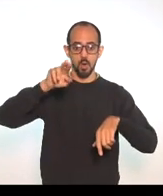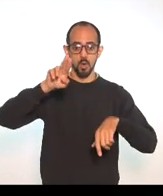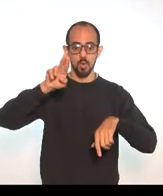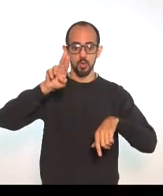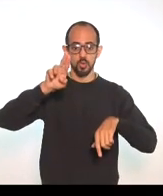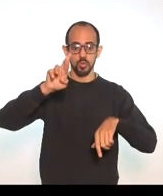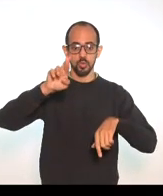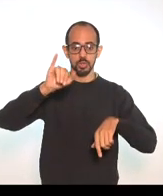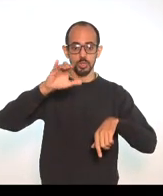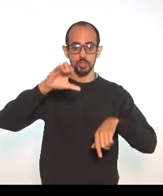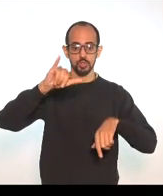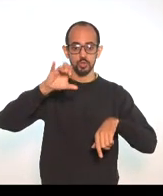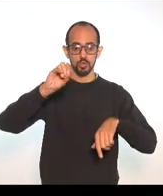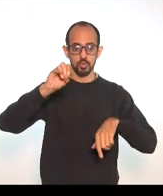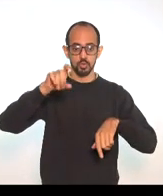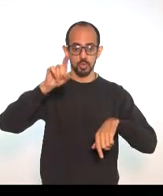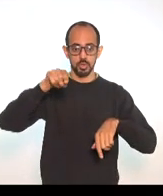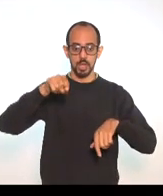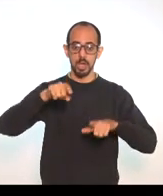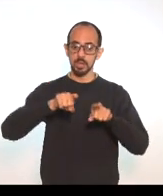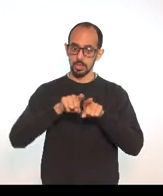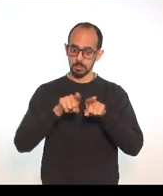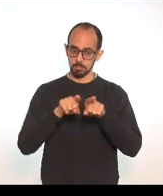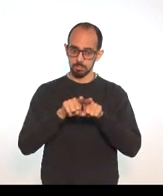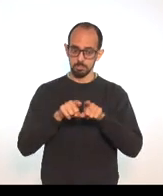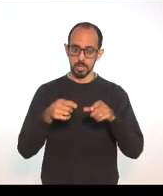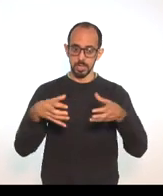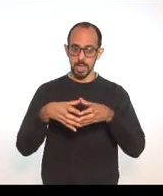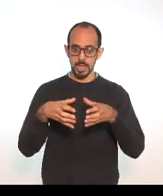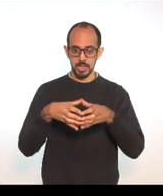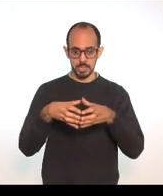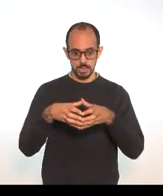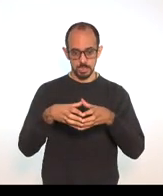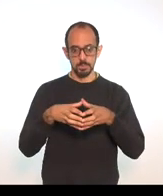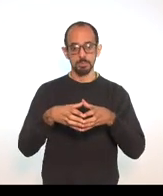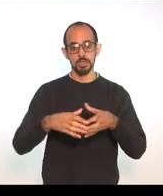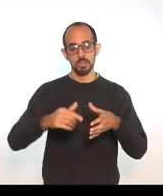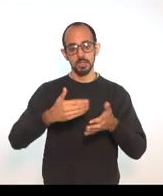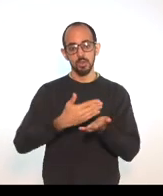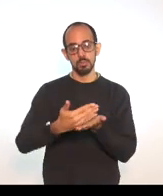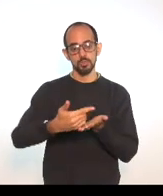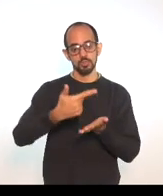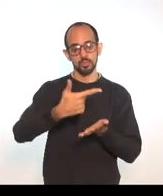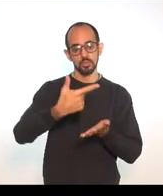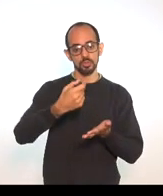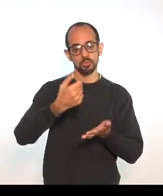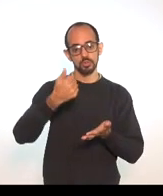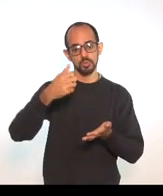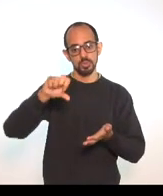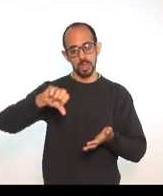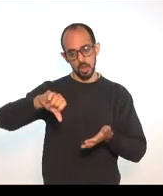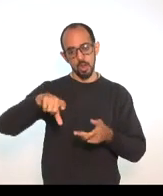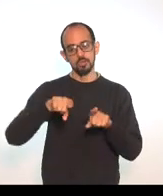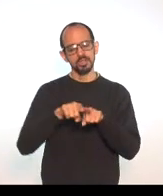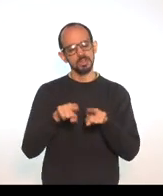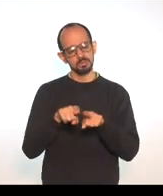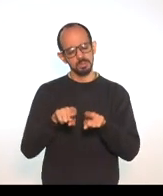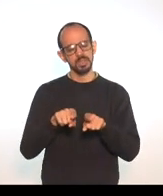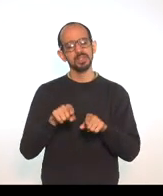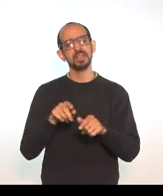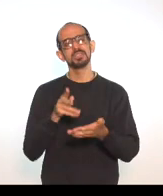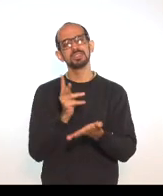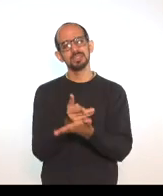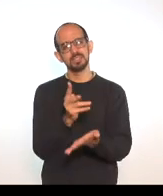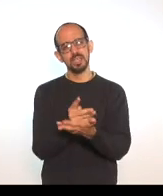também a integrar a equipe dirigente deste Clube Metrópole que desde 2019 tem sido interlocutor é importante da nossa condição que o